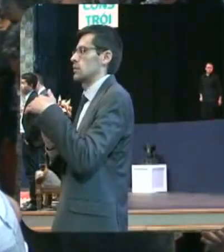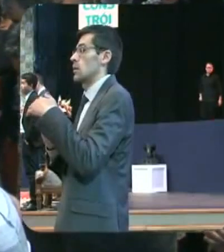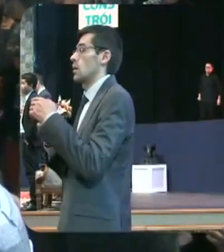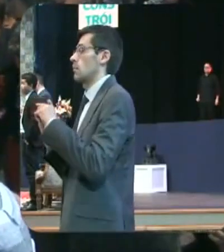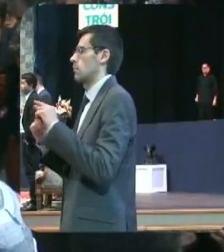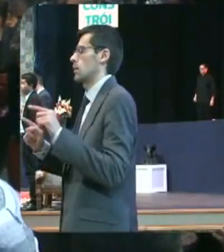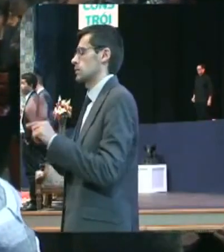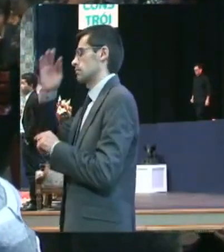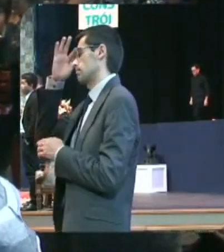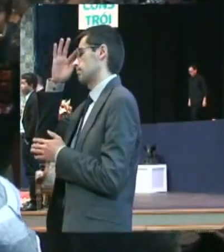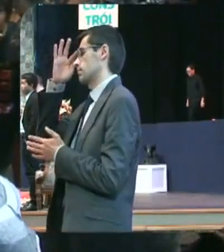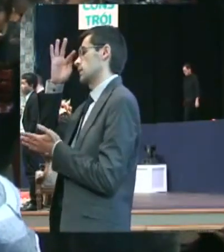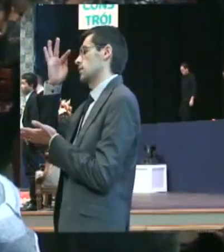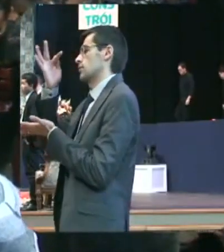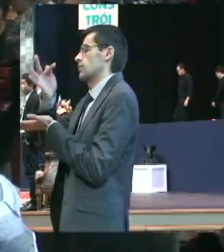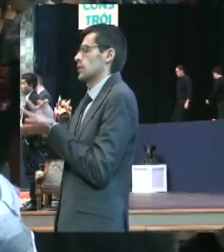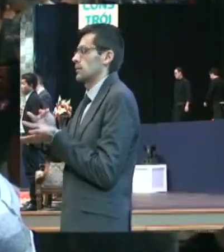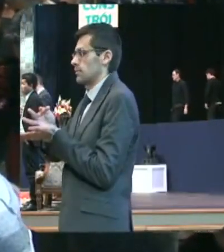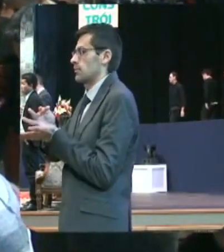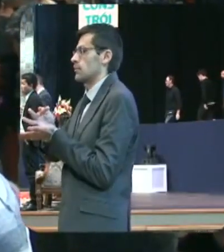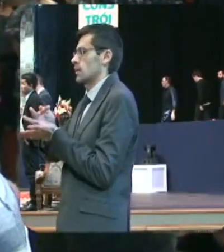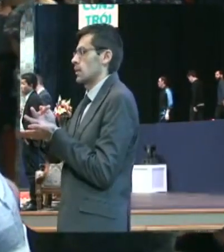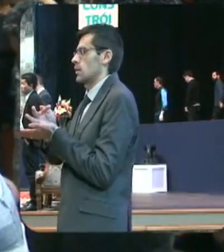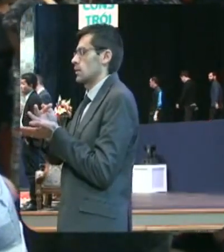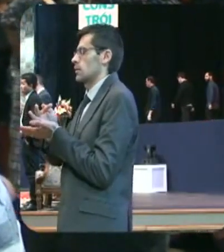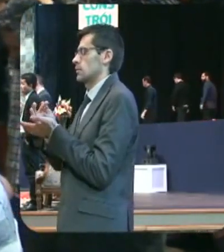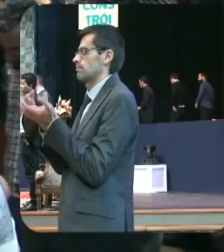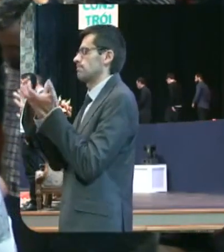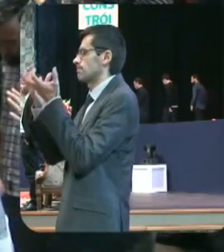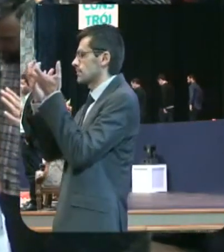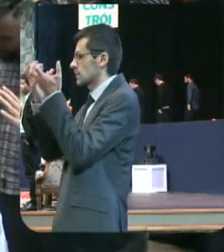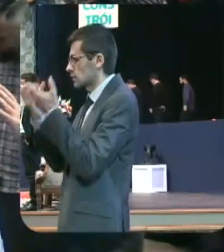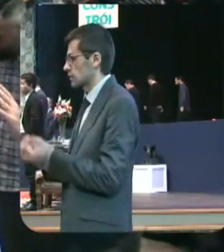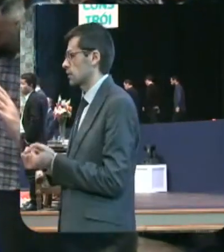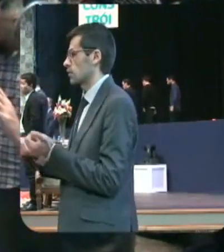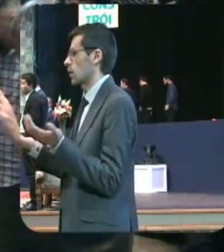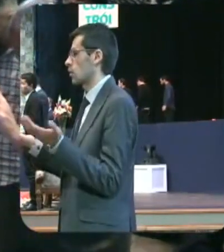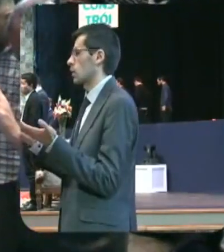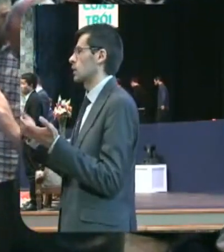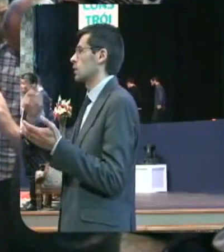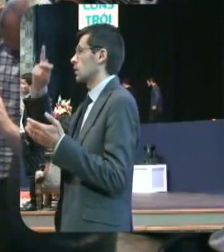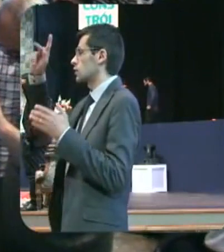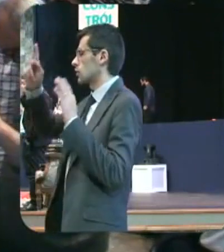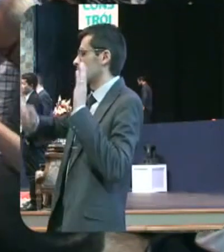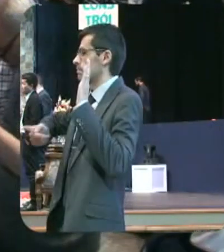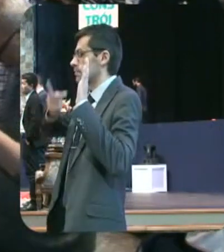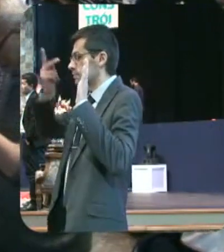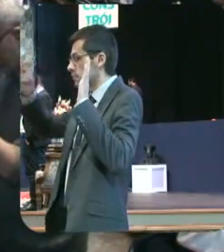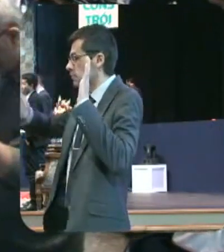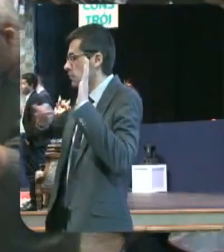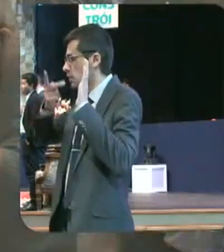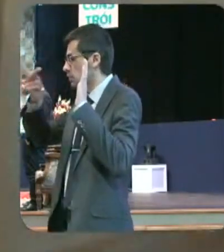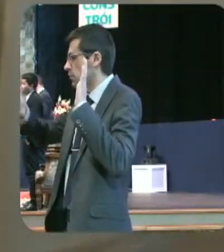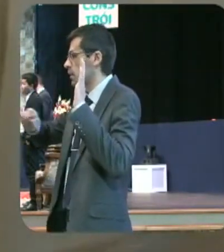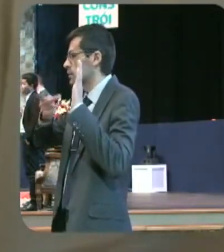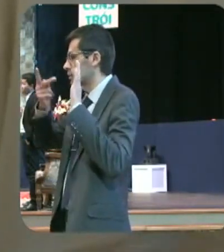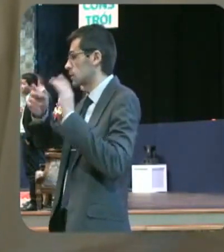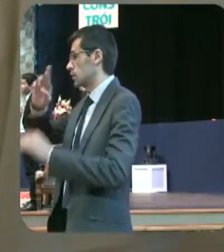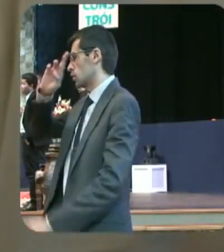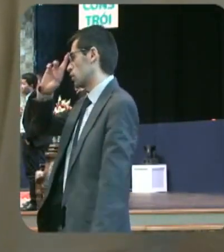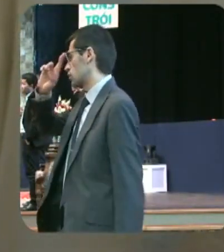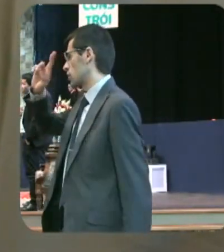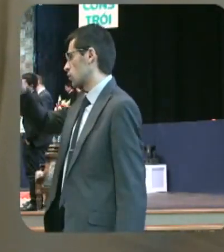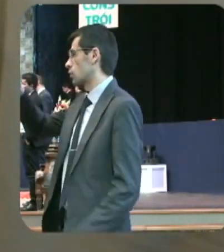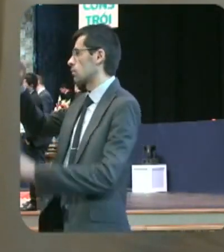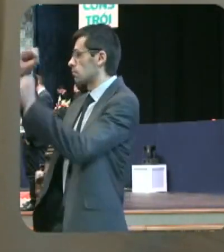mas pela fé eu tomo posse da tua promessa de que o Senhor pode